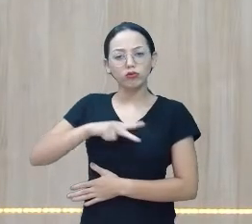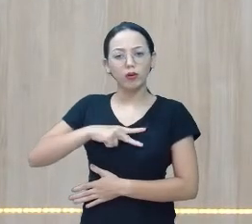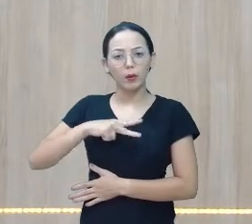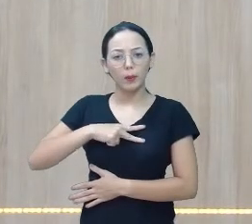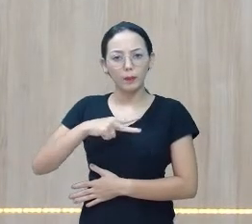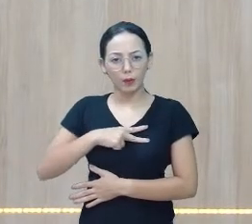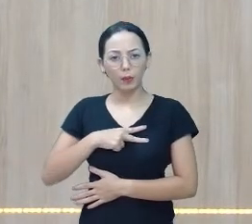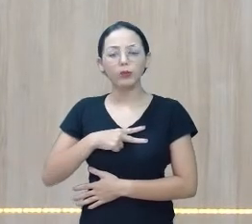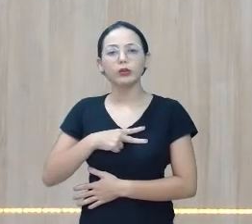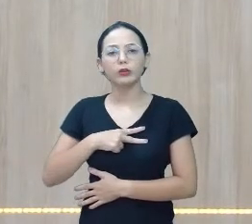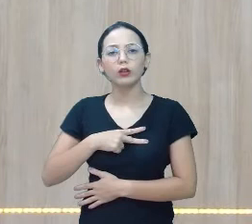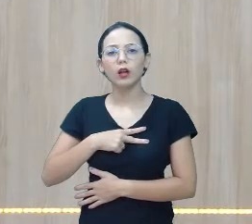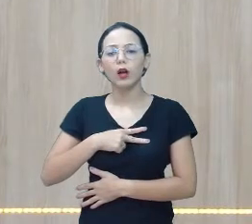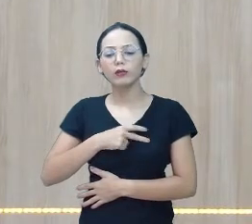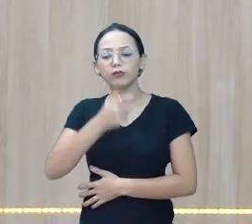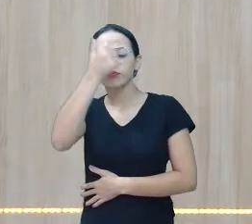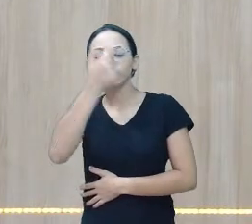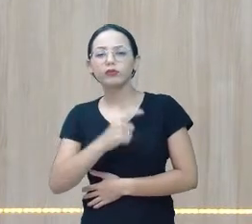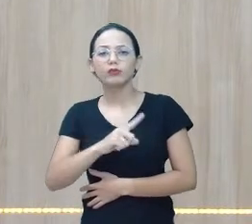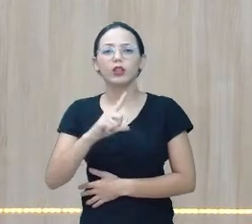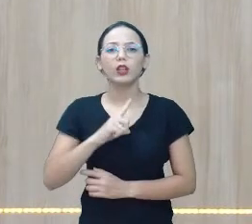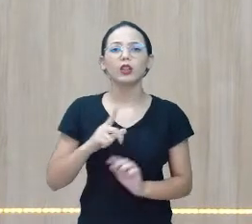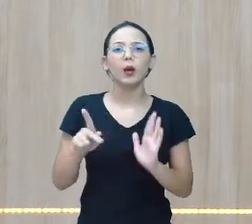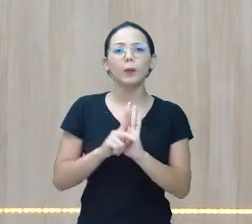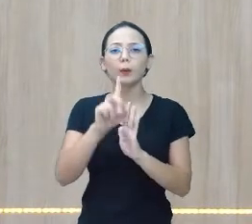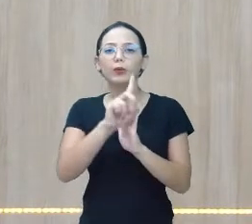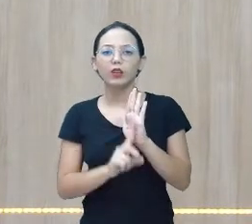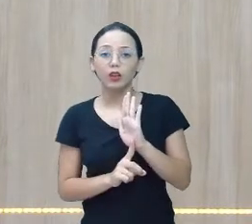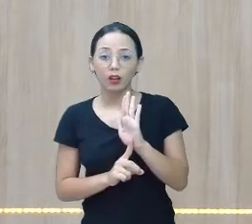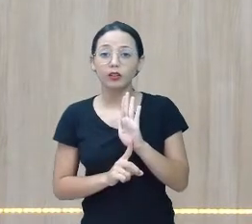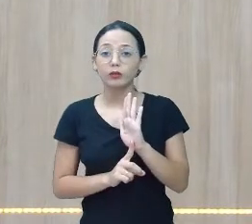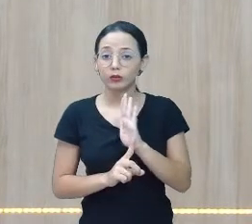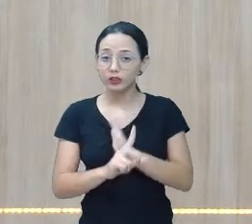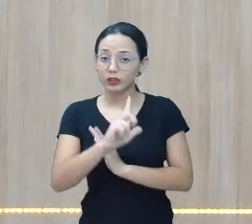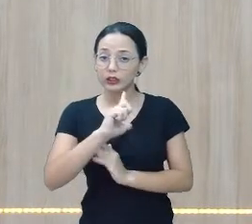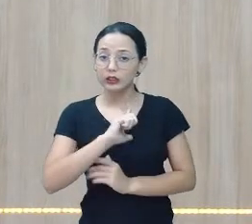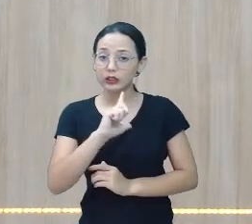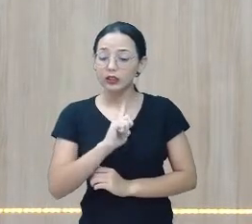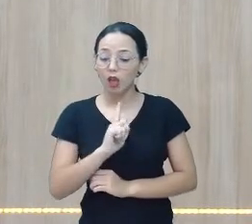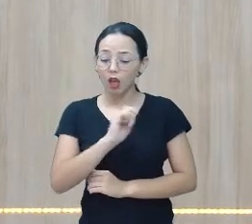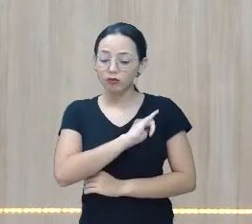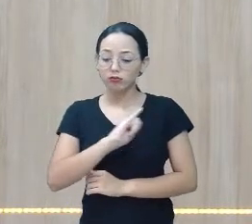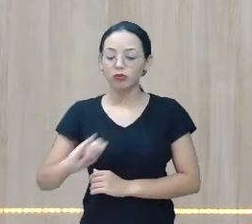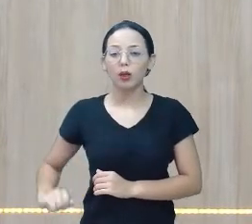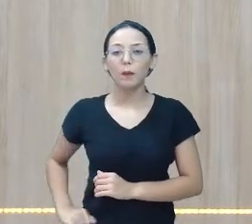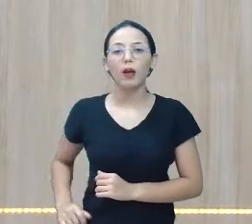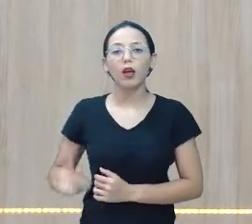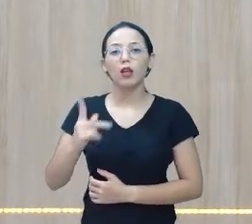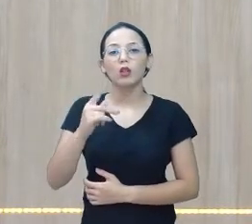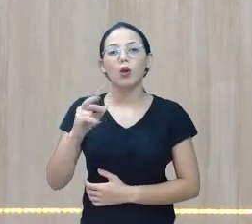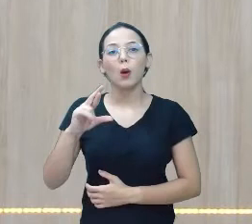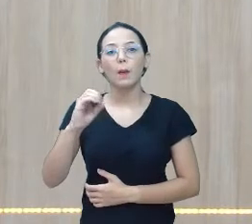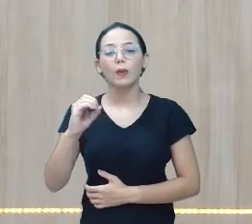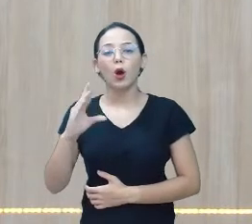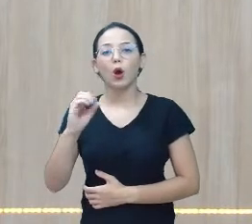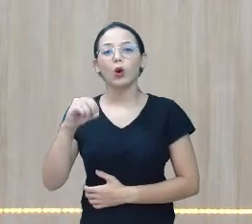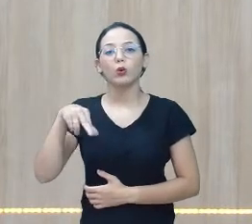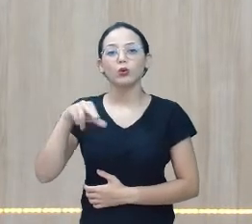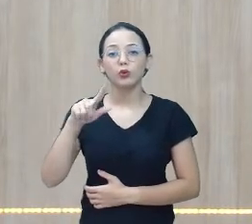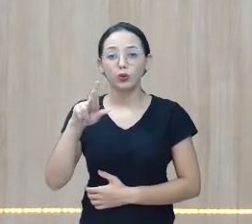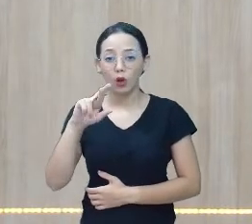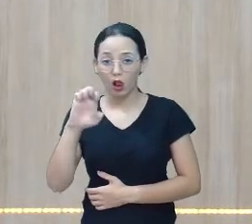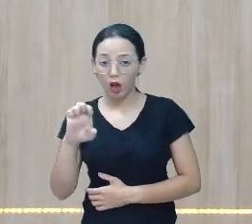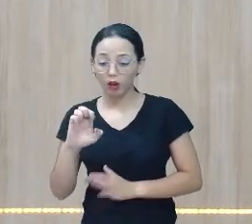como aquele que possuía o direito de exercer o Império Proconsulare. Então, nesse